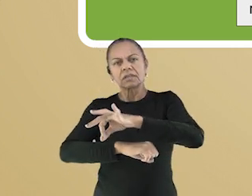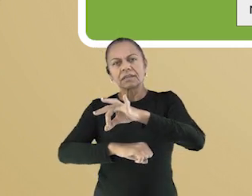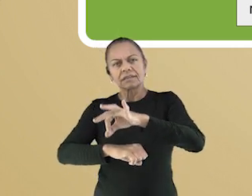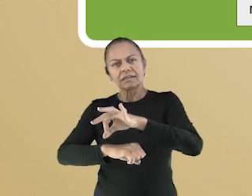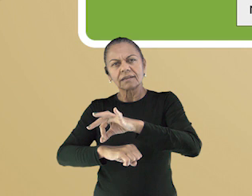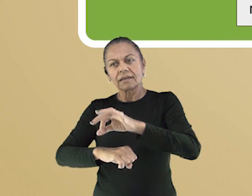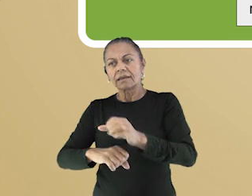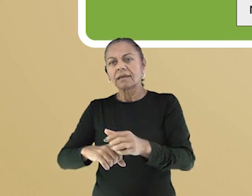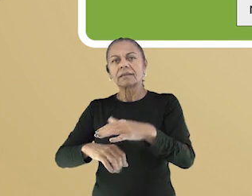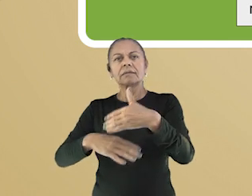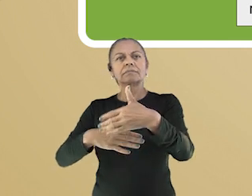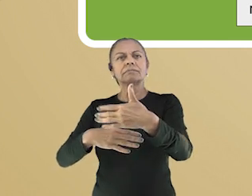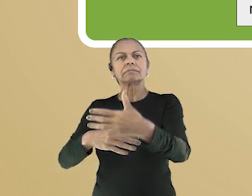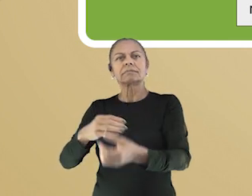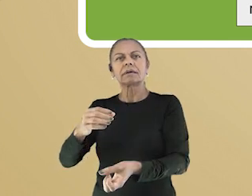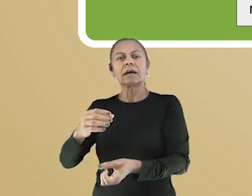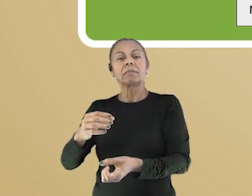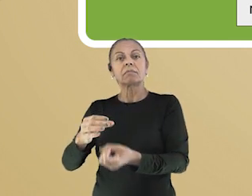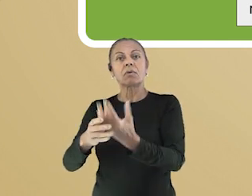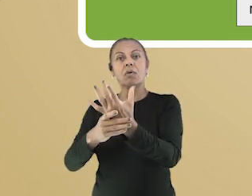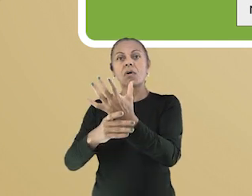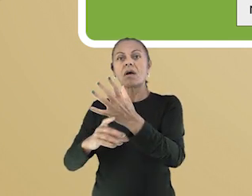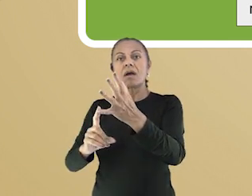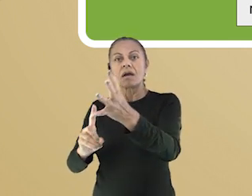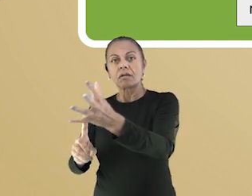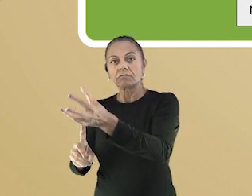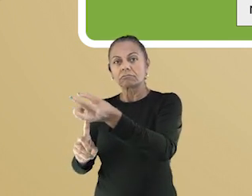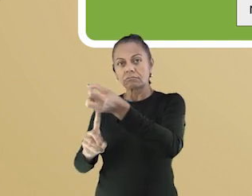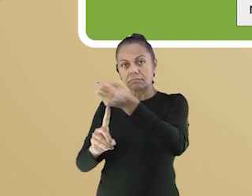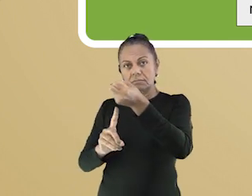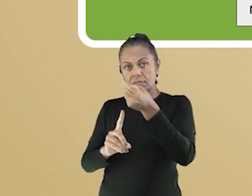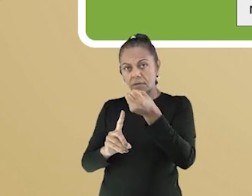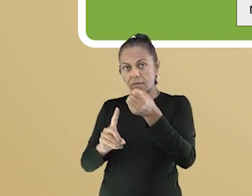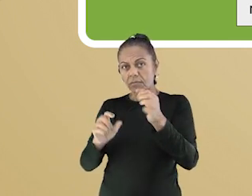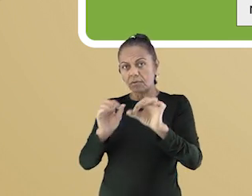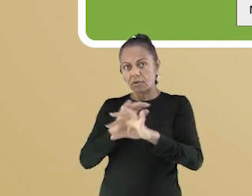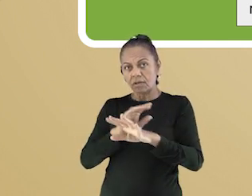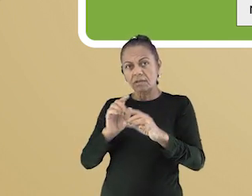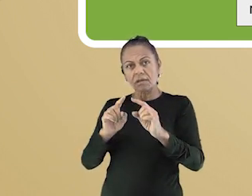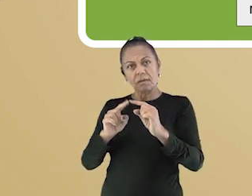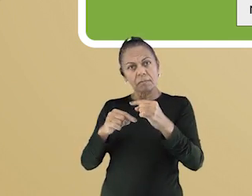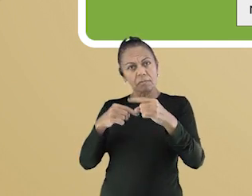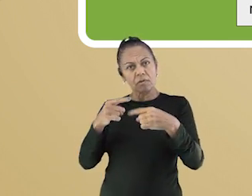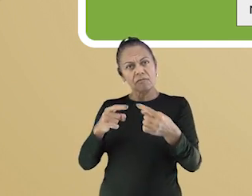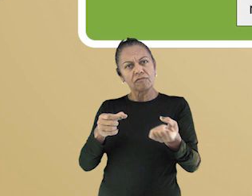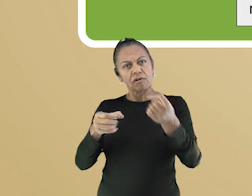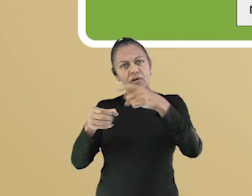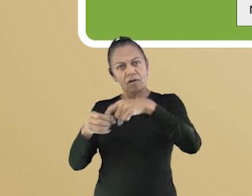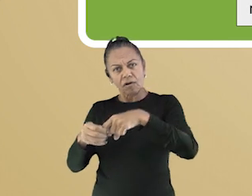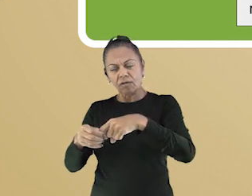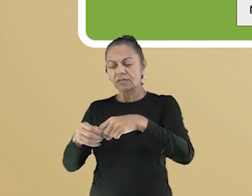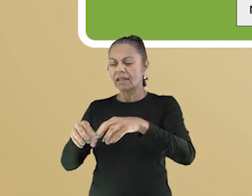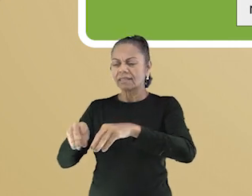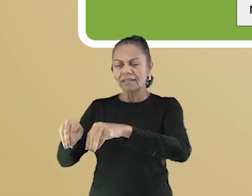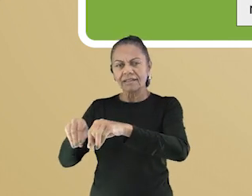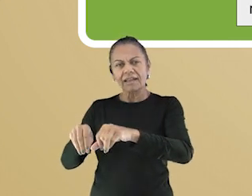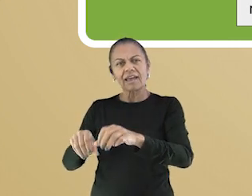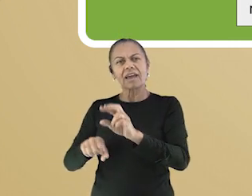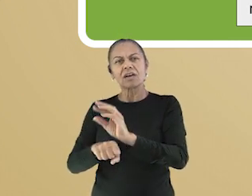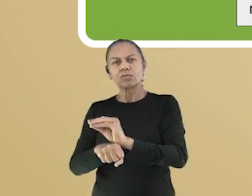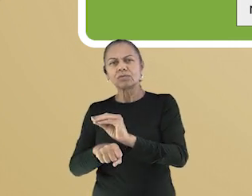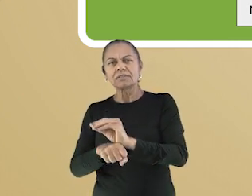aqui, plantou, cultivou, colheu, ao invés de ir para outra região e desmatar, ele restaura o solo e